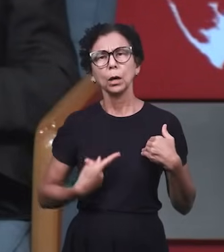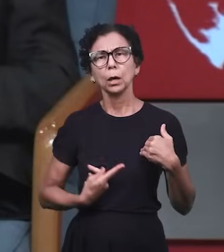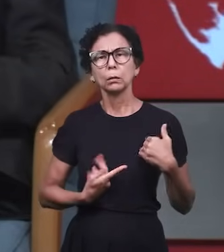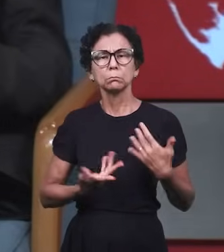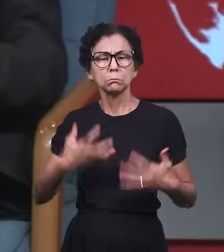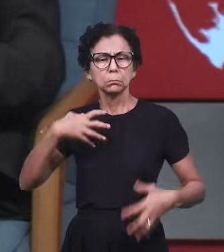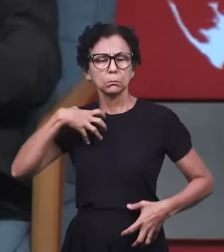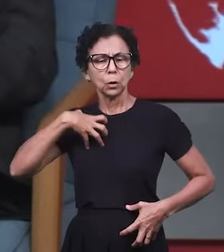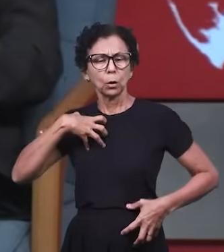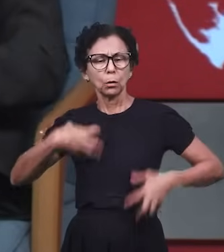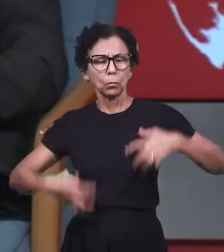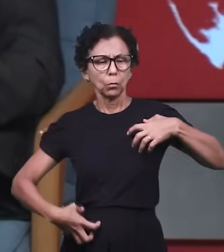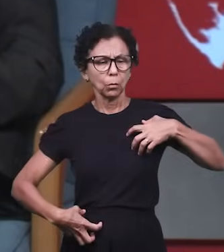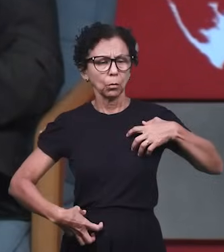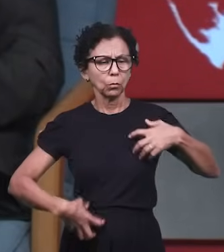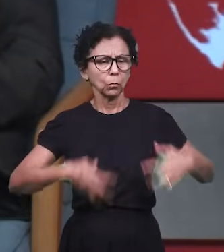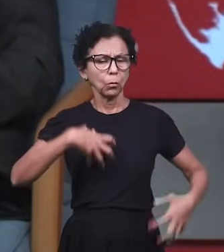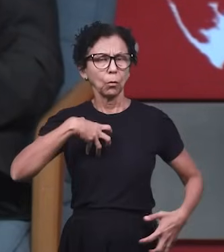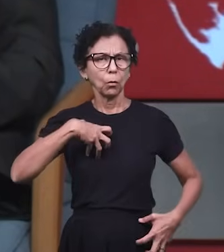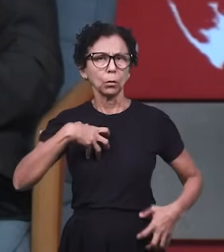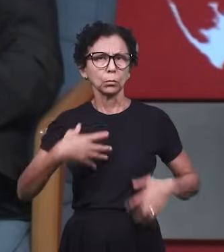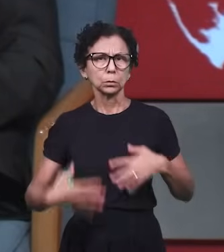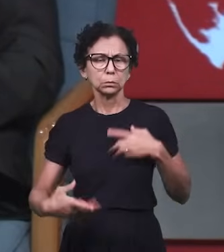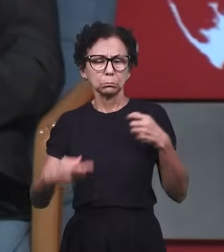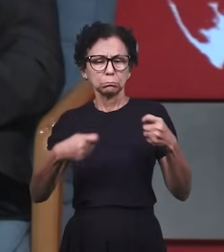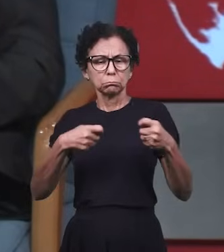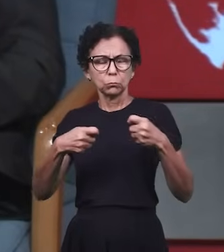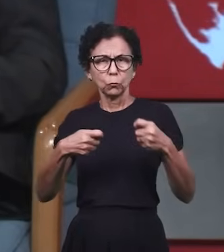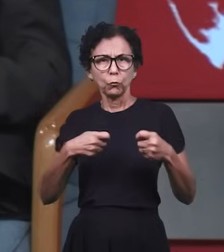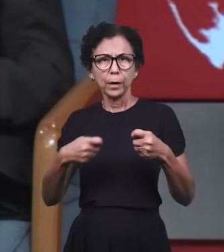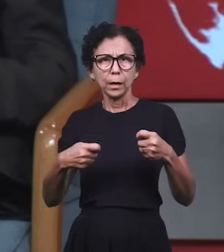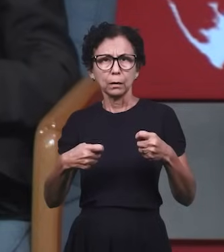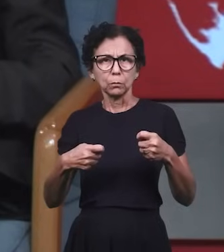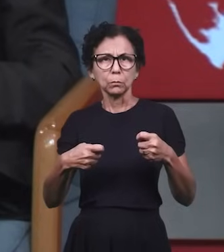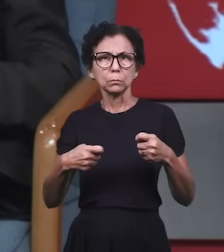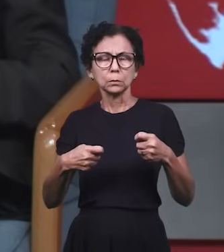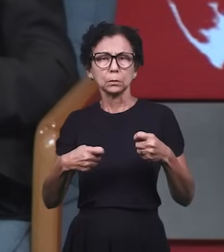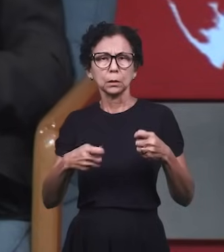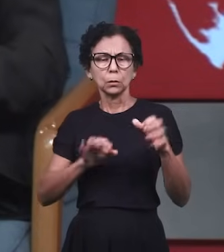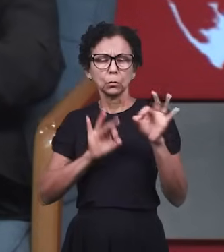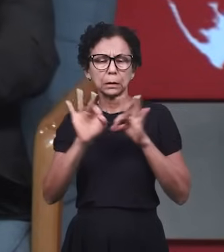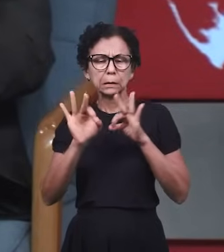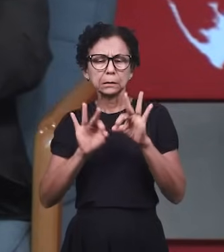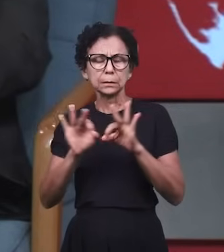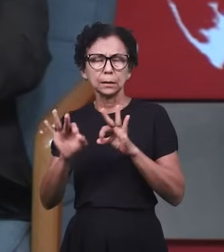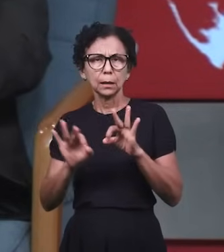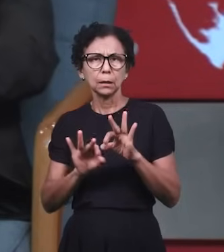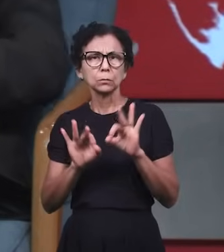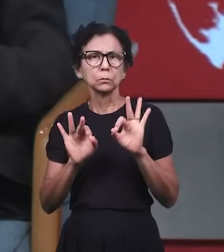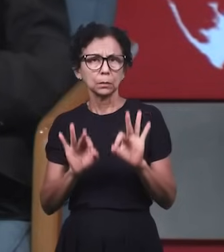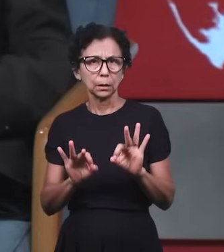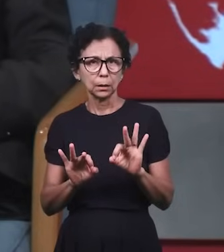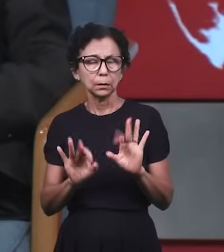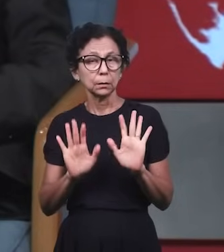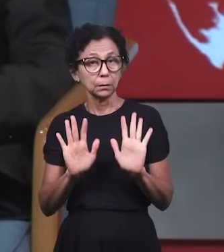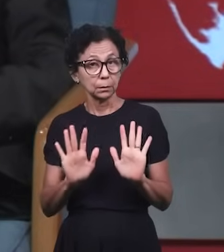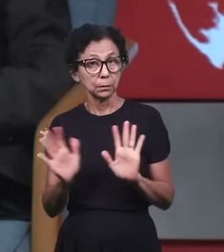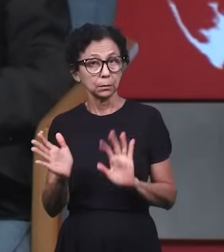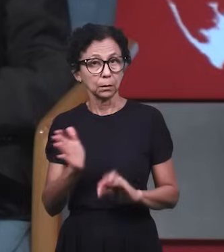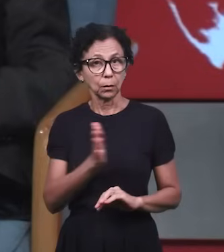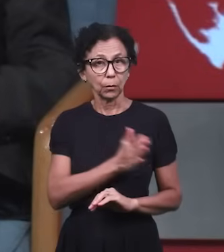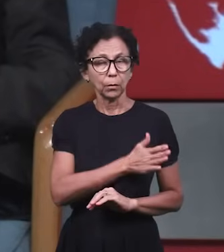no corpo humano existe disciplina e existe governo. Como é que é a disciplina? Então, os